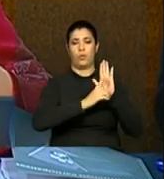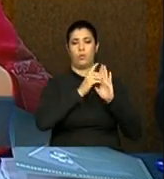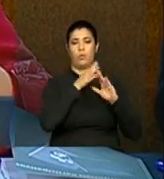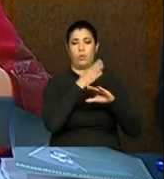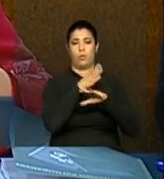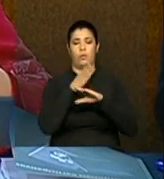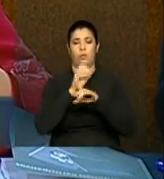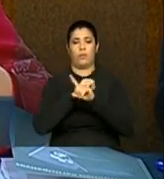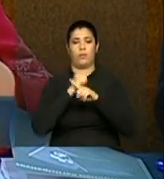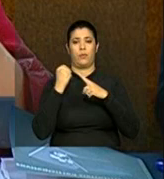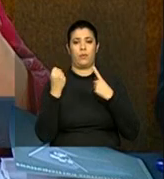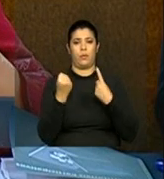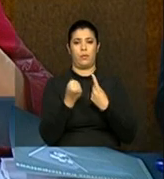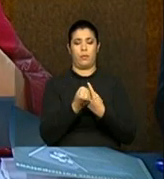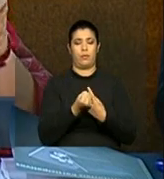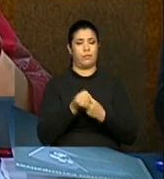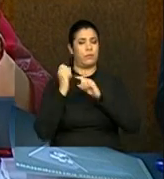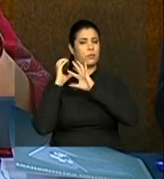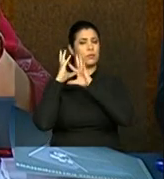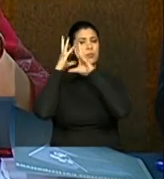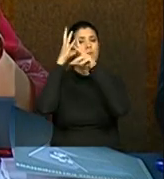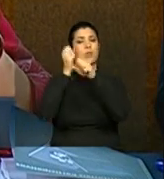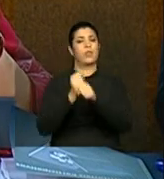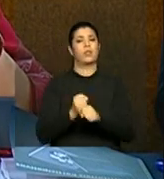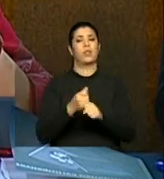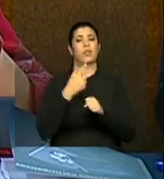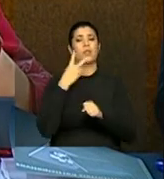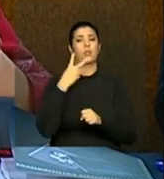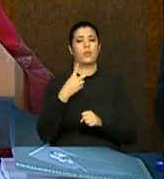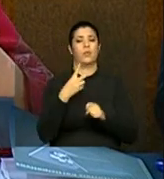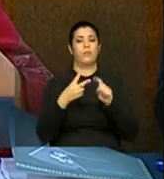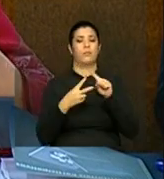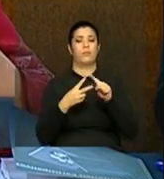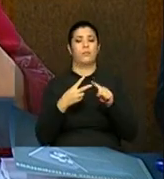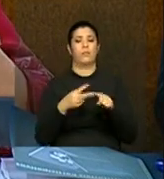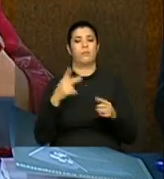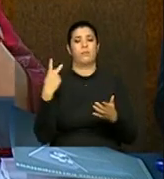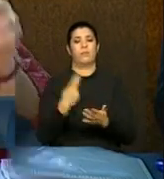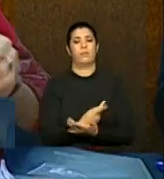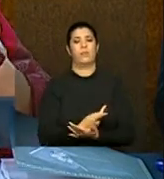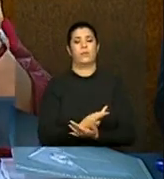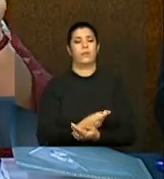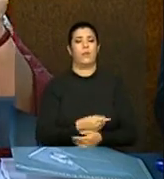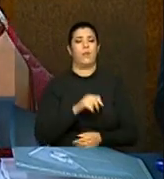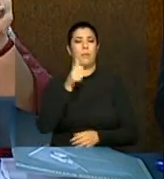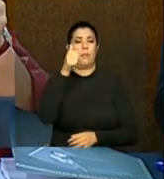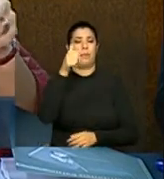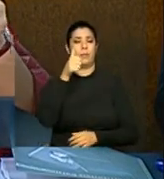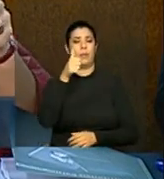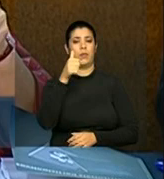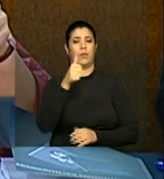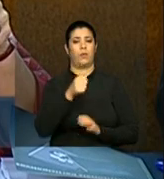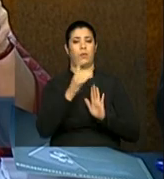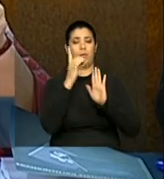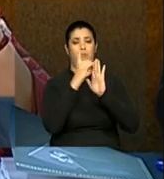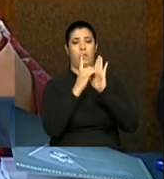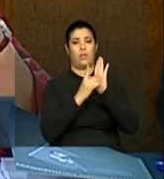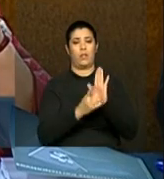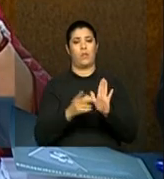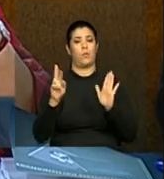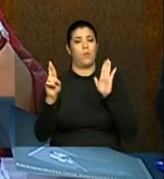social. Relembrando dois pontos, o decreto é a regulamentação do que já existe.